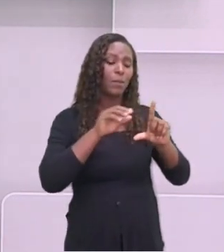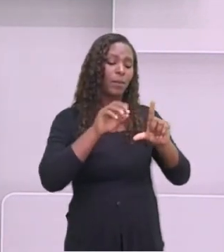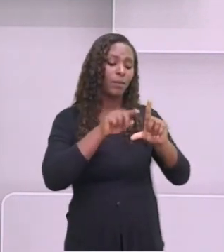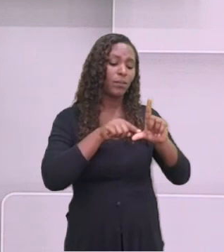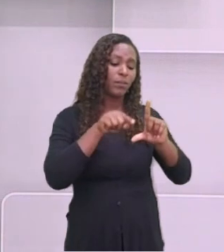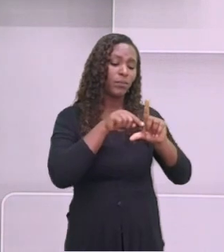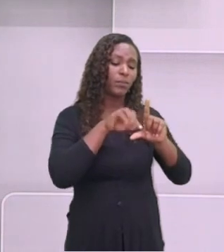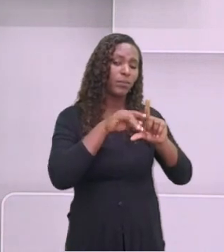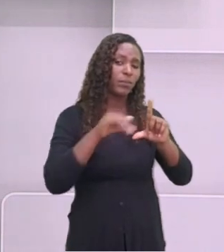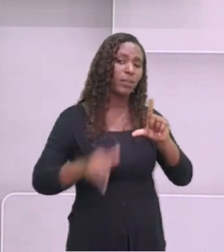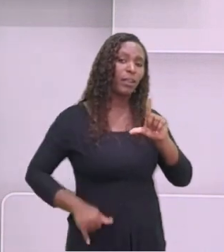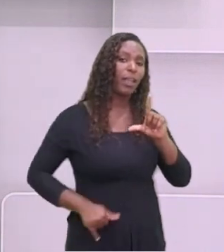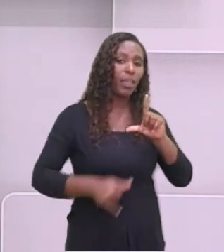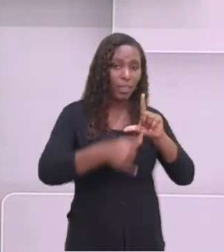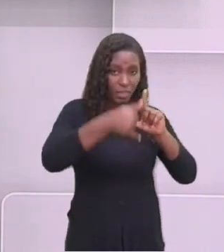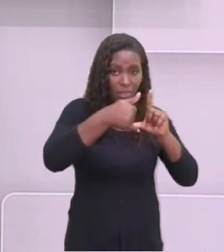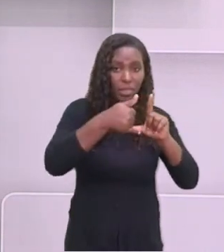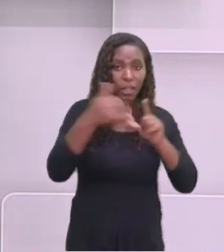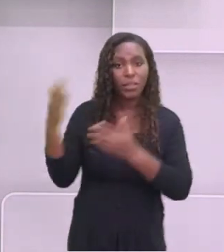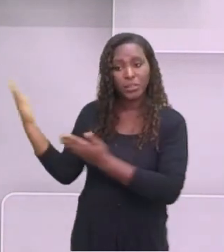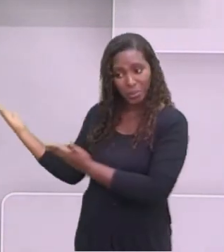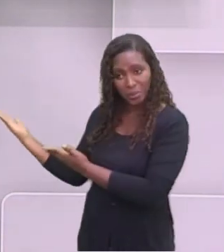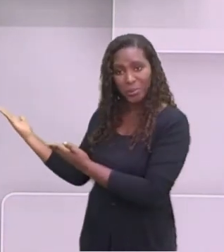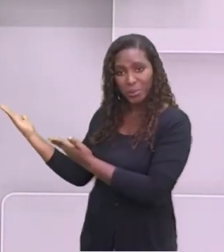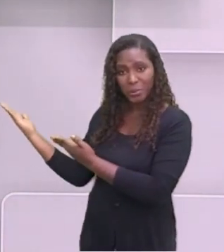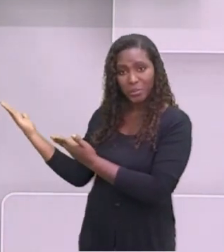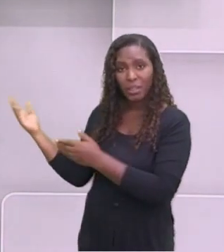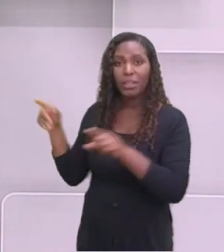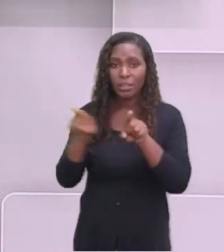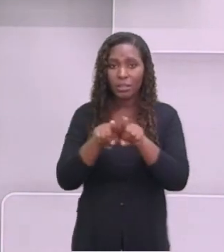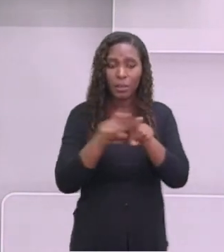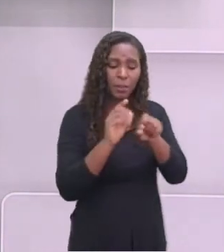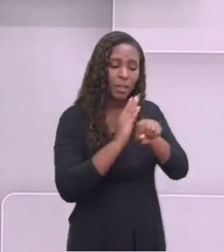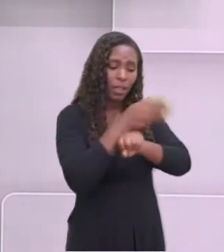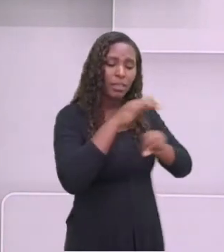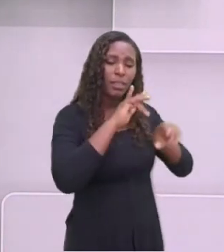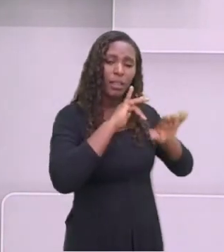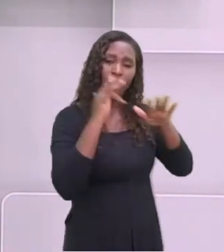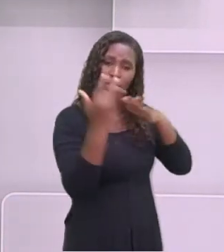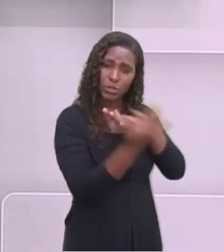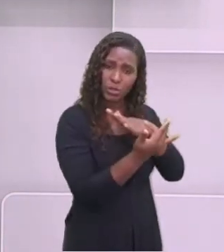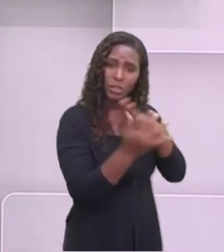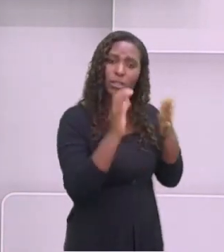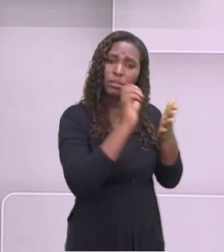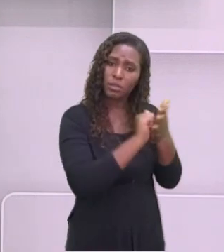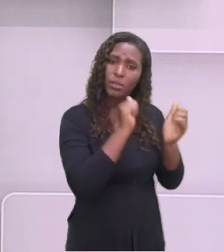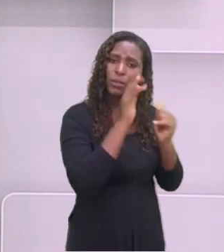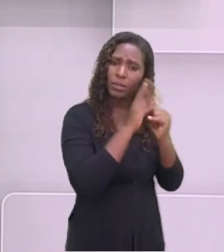celular para a imagem que aparece no canto da tela e acesse nossas redes sociais,